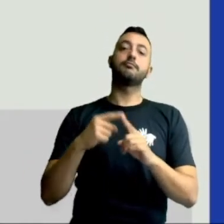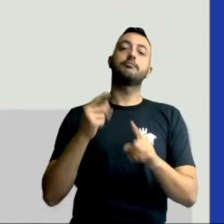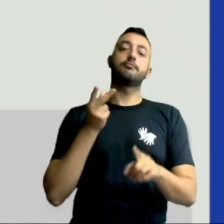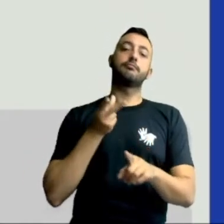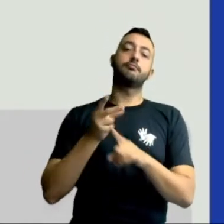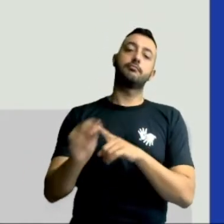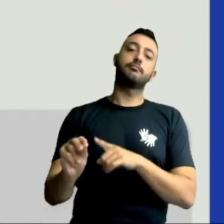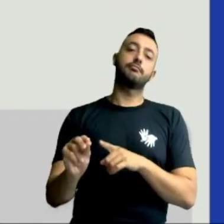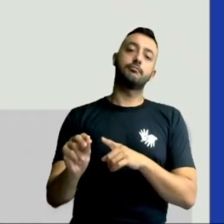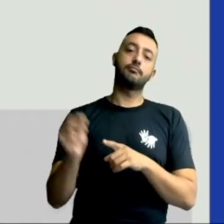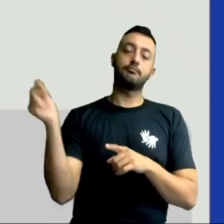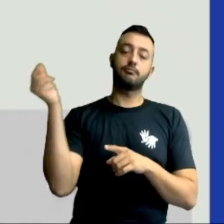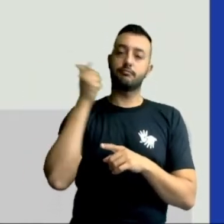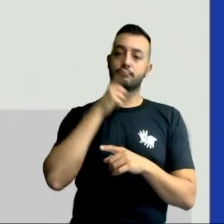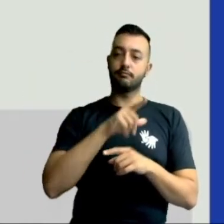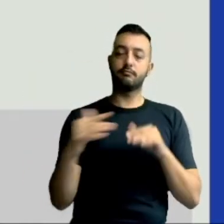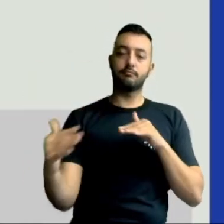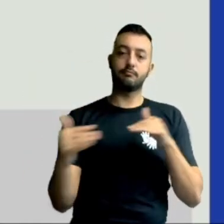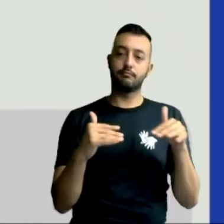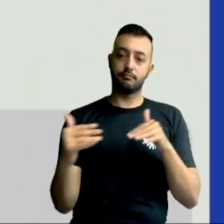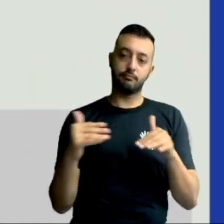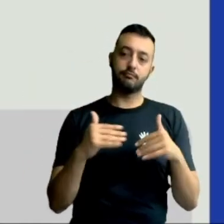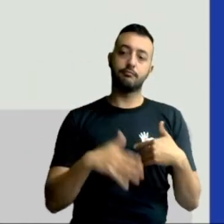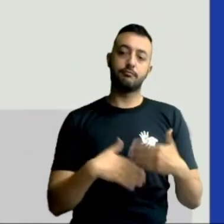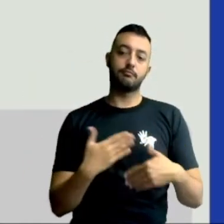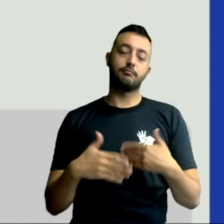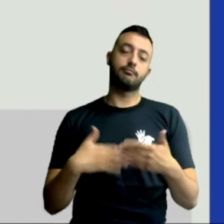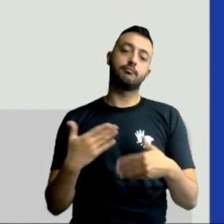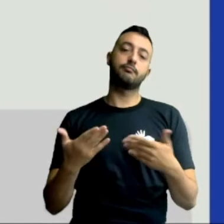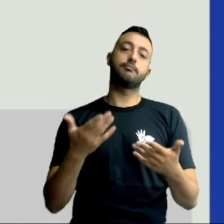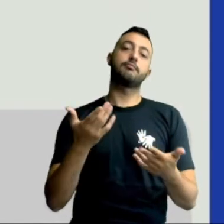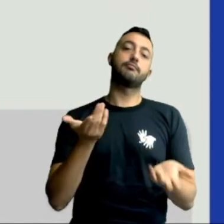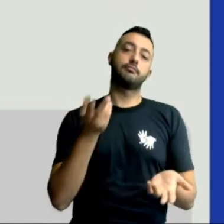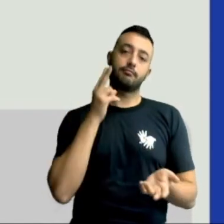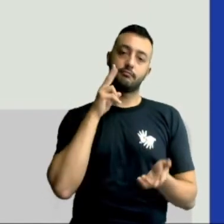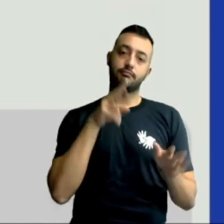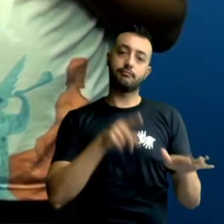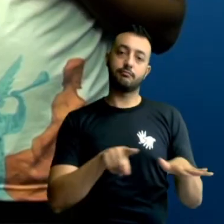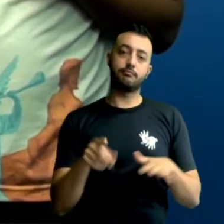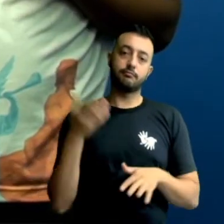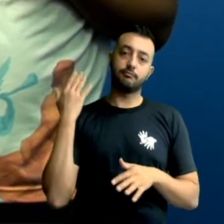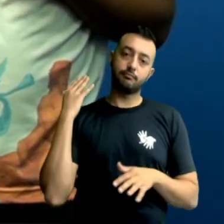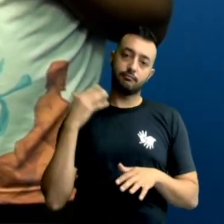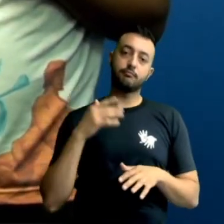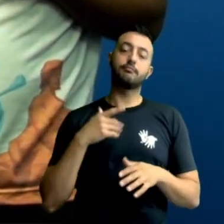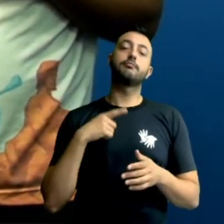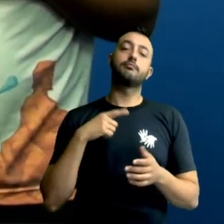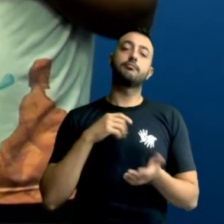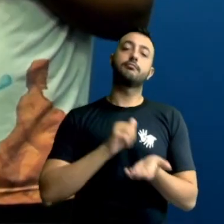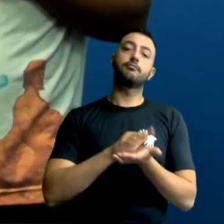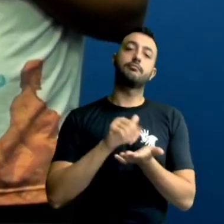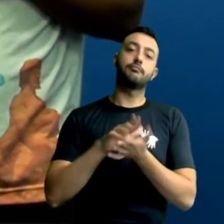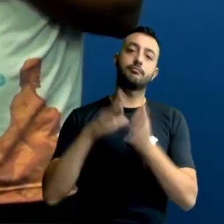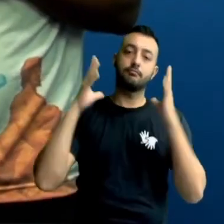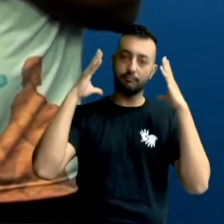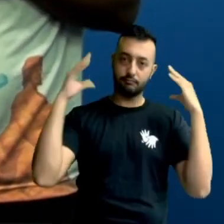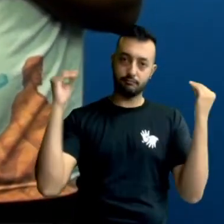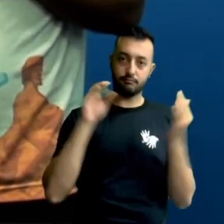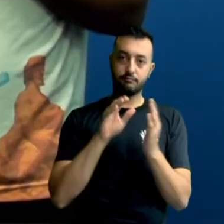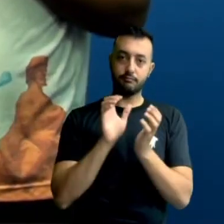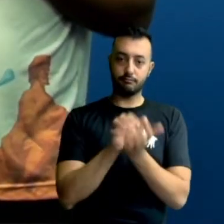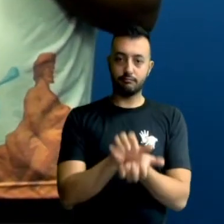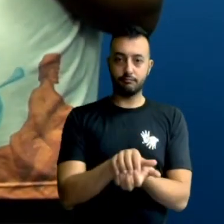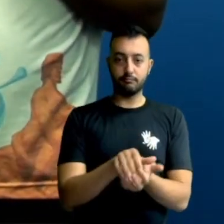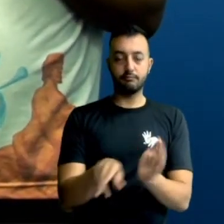saído vitoriosos naquela batalha, naquele processo que a gente estava vendo na semana passada, de expulsão dos holandeses daqui de